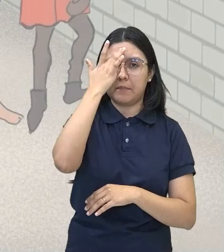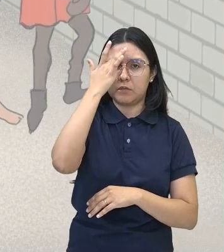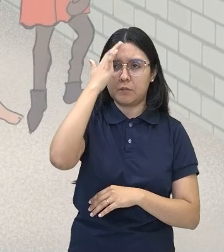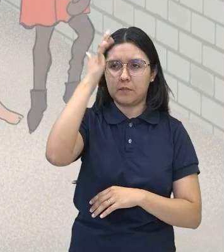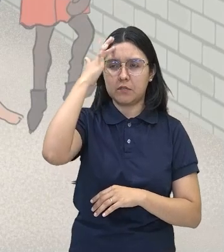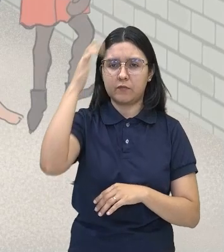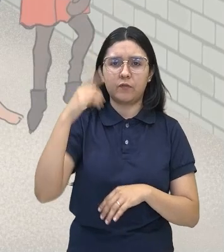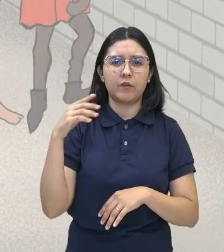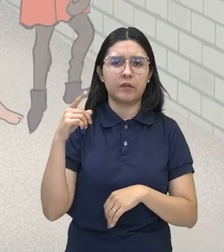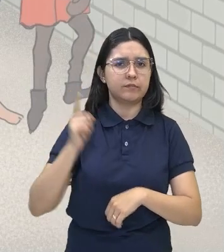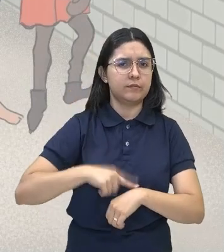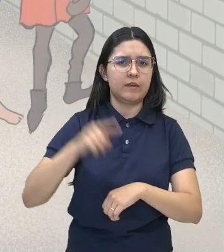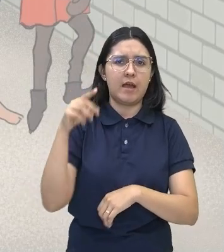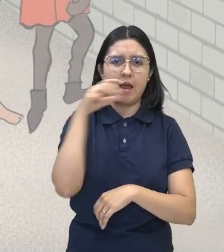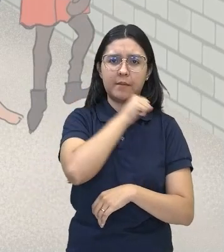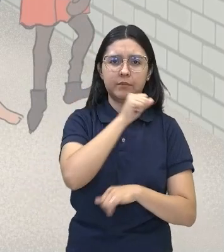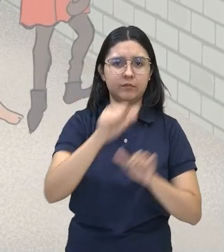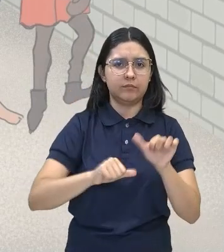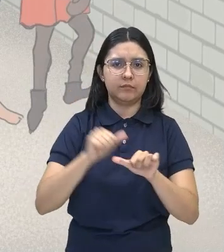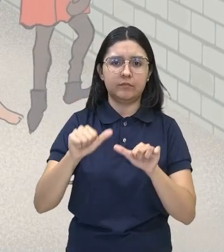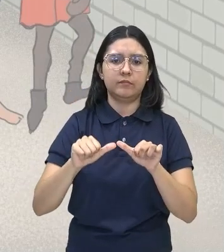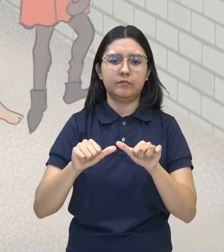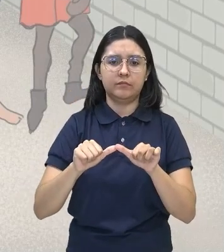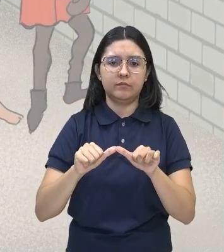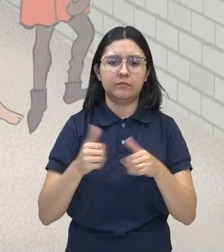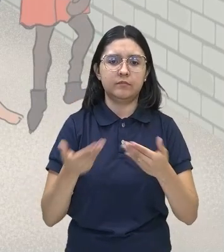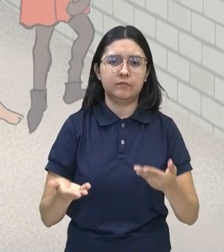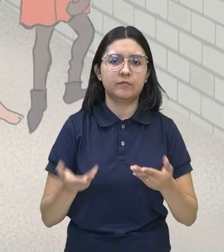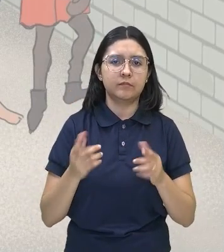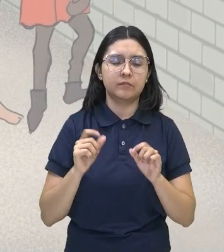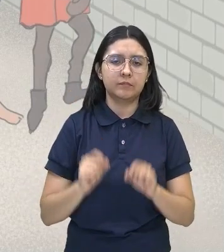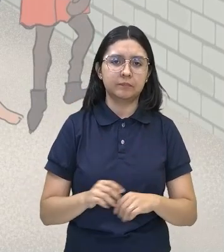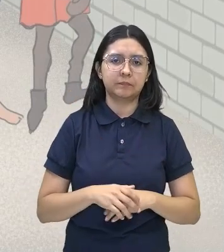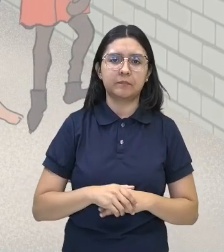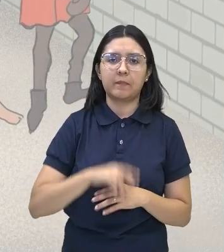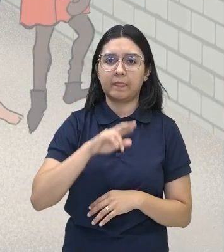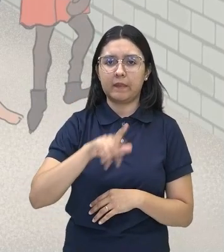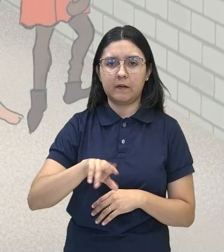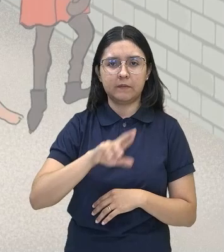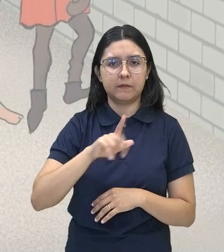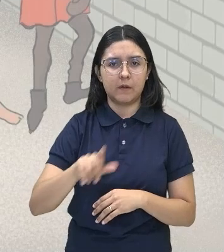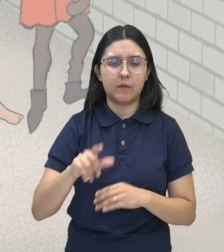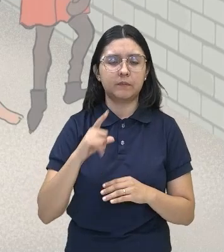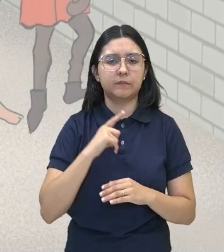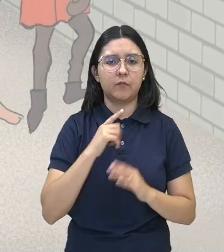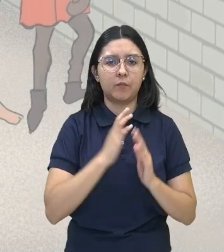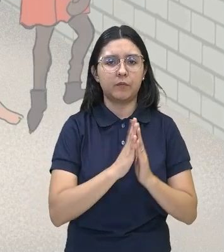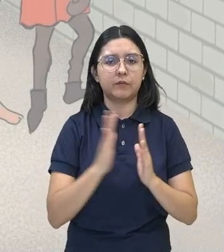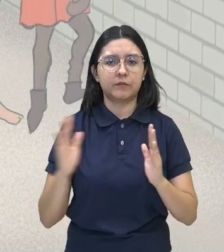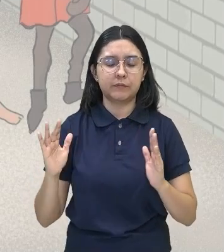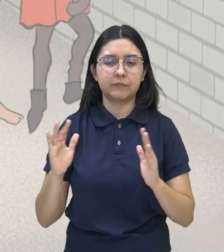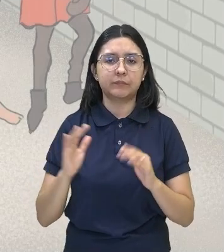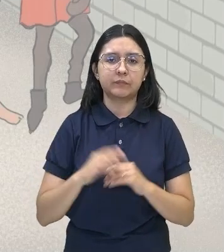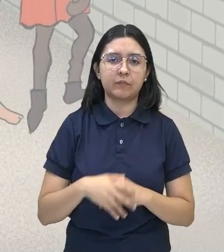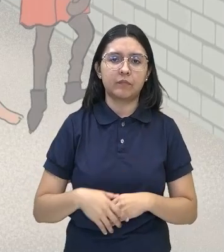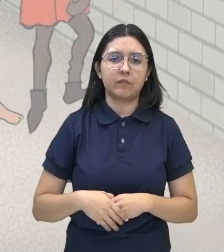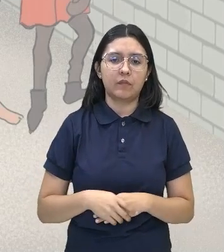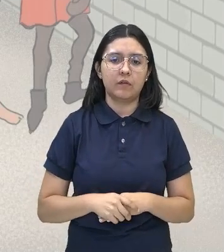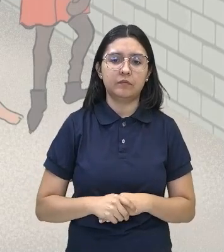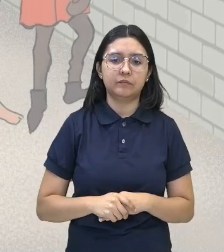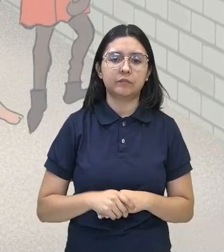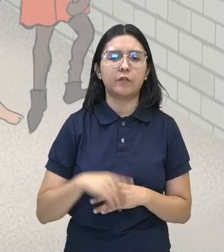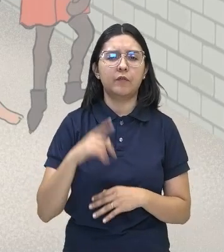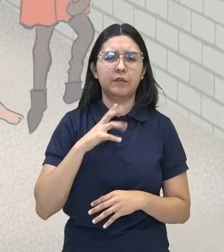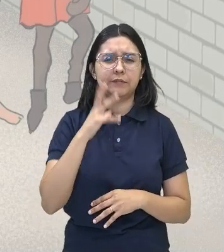hora para outra. Você dorme na Idade Média e acorda na Era Moderna, mas não aconteceu dessa forma. Foi